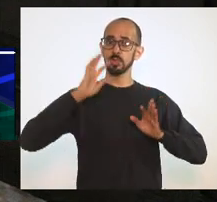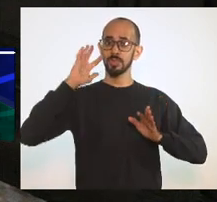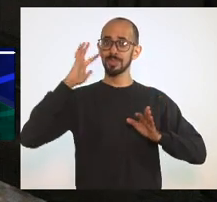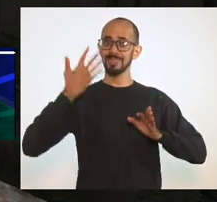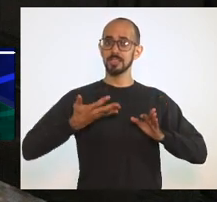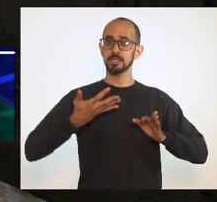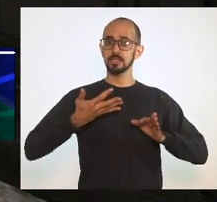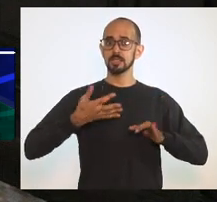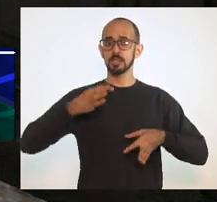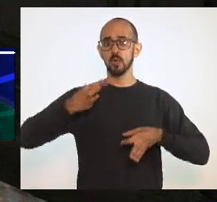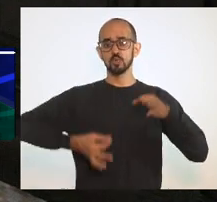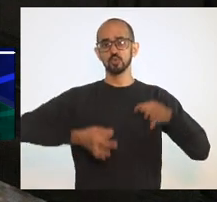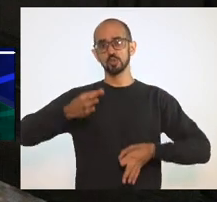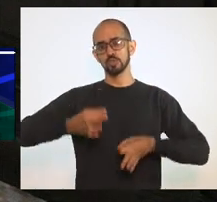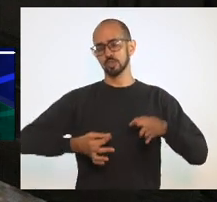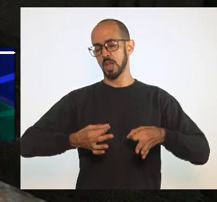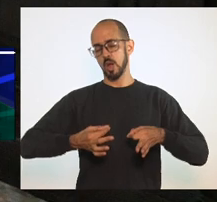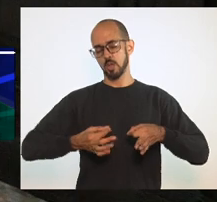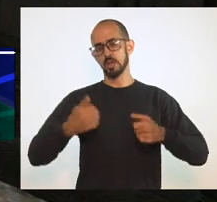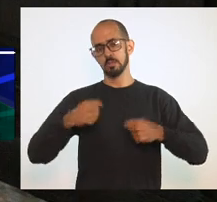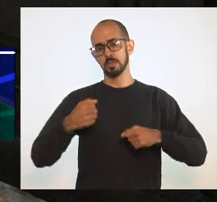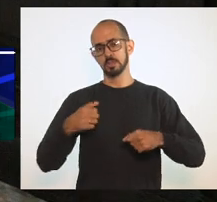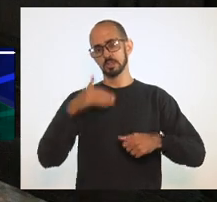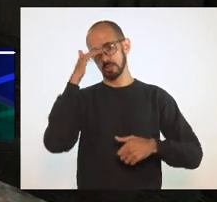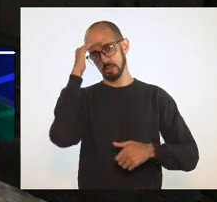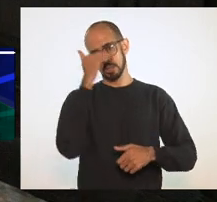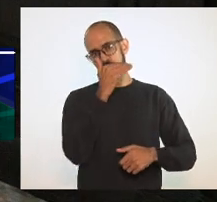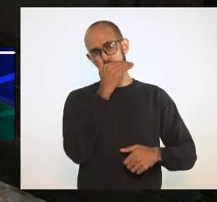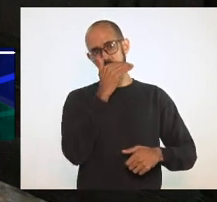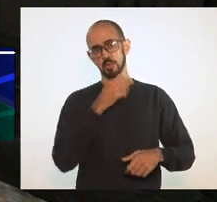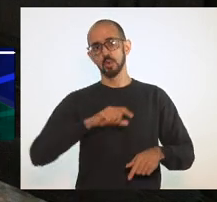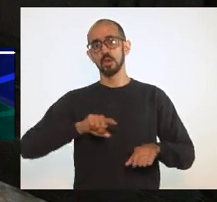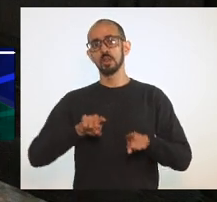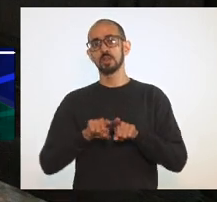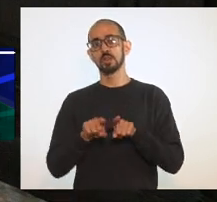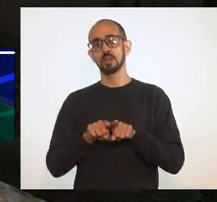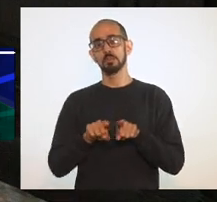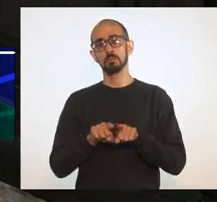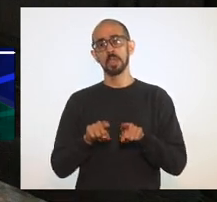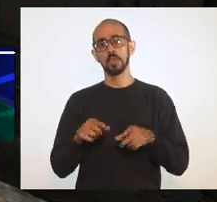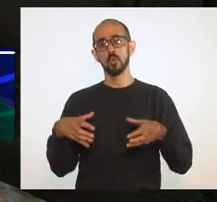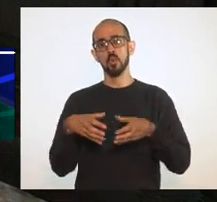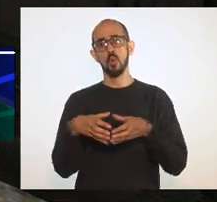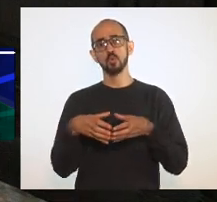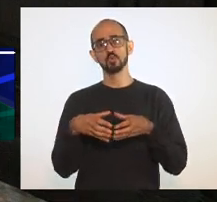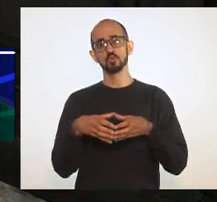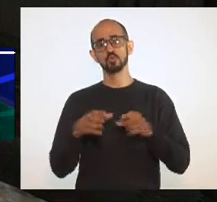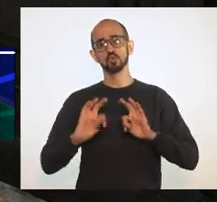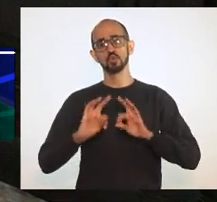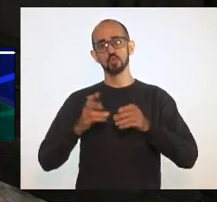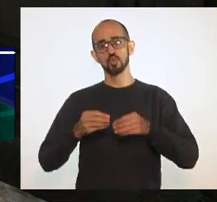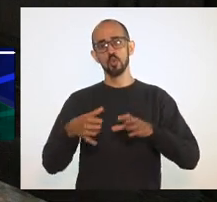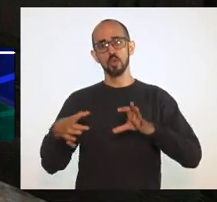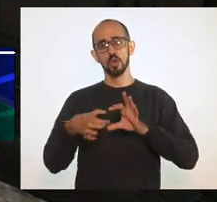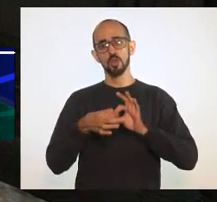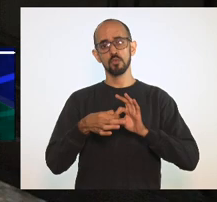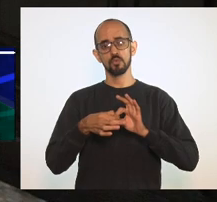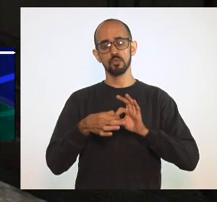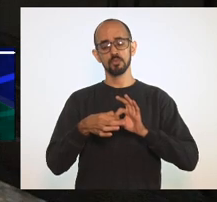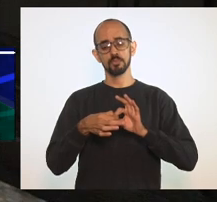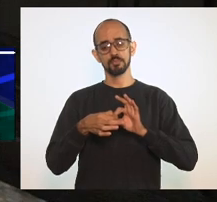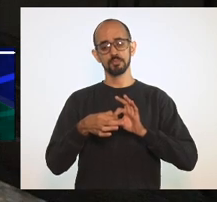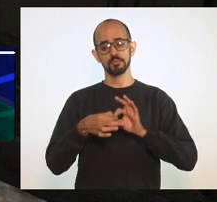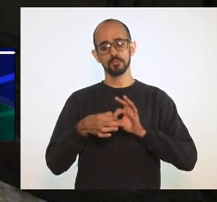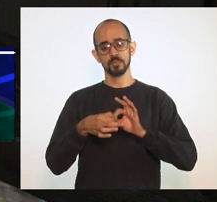seja respeitado. E o terceiro é para que o conjunto dessas desvinculações realmente fossem destinados